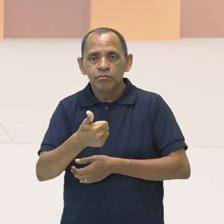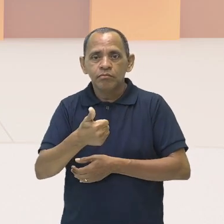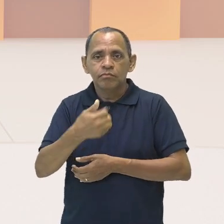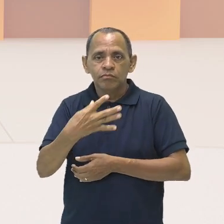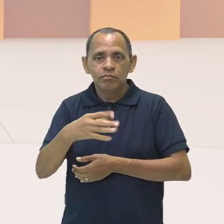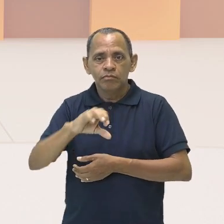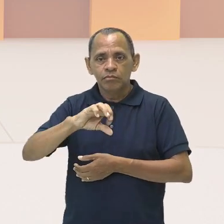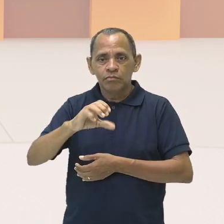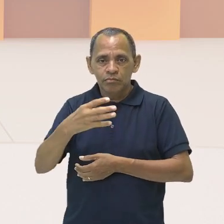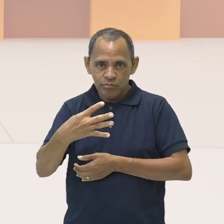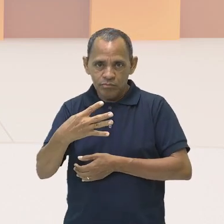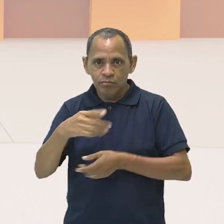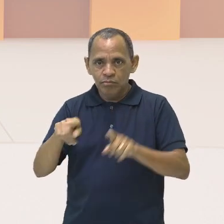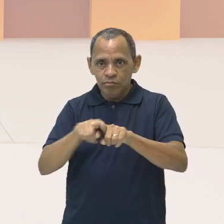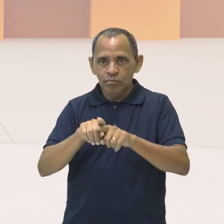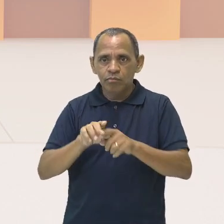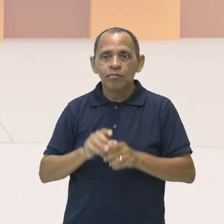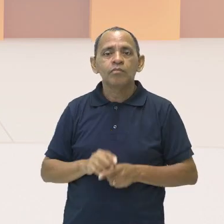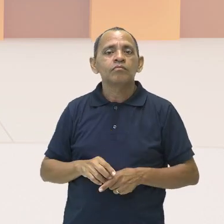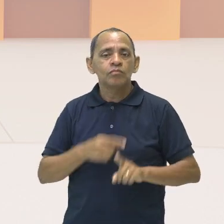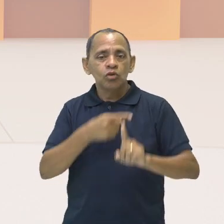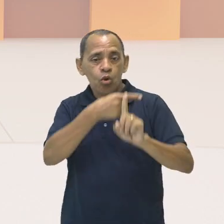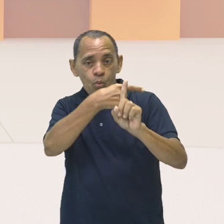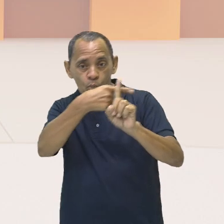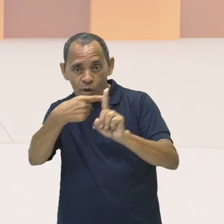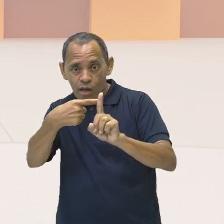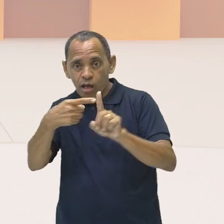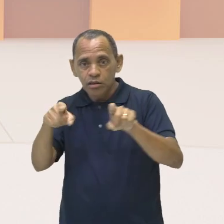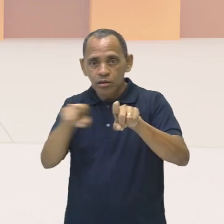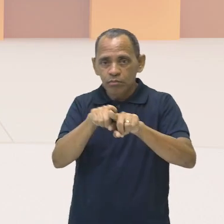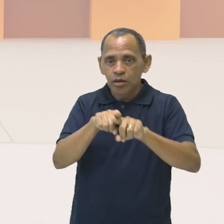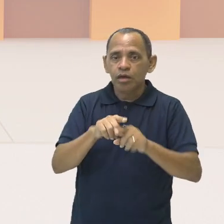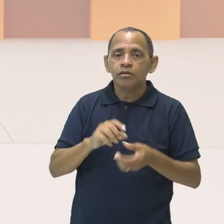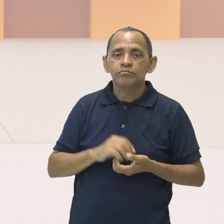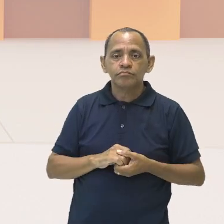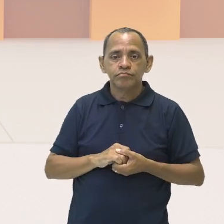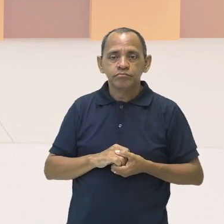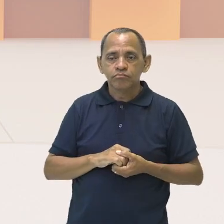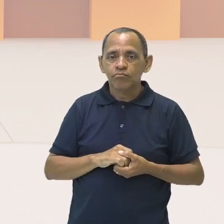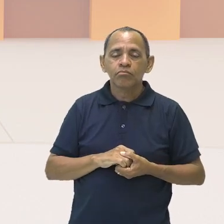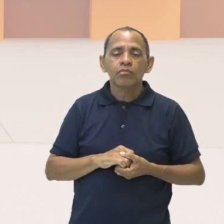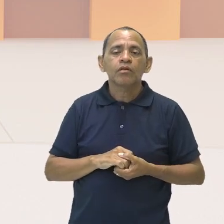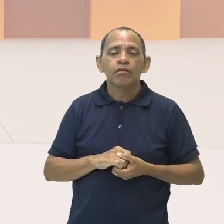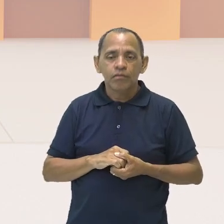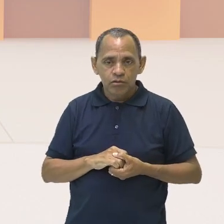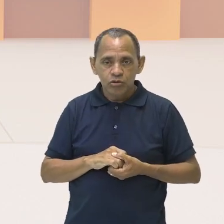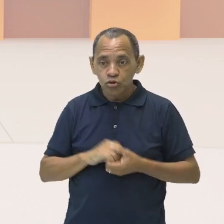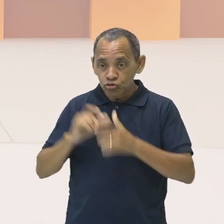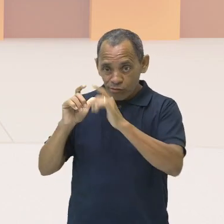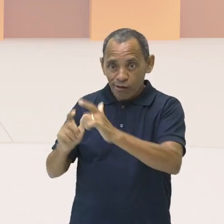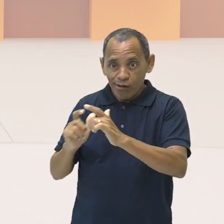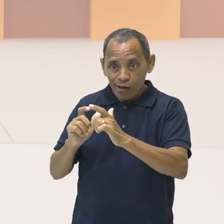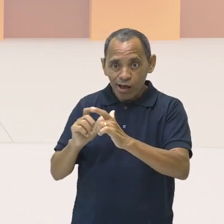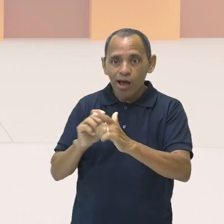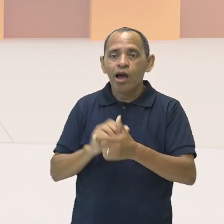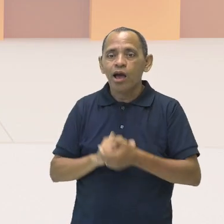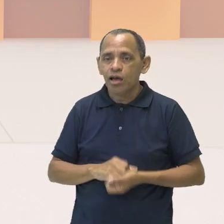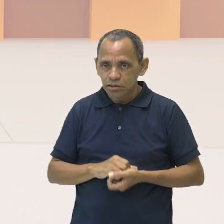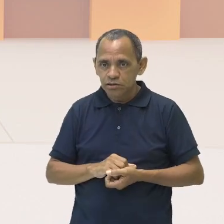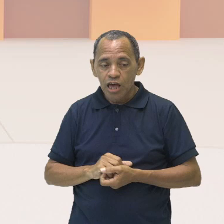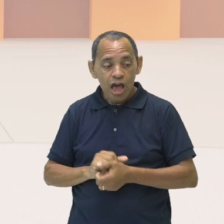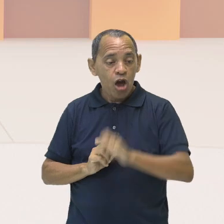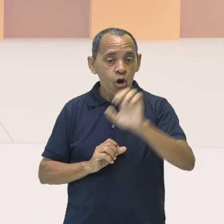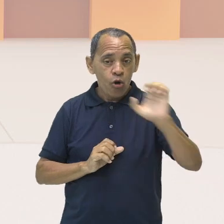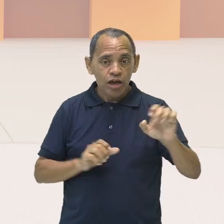determinava, a partir de um meridiano, que as terras a oeste desse meridiano pertenceriam à